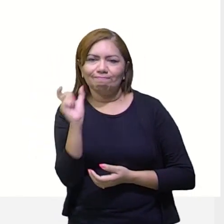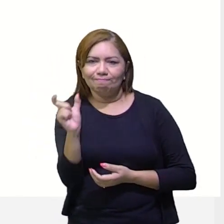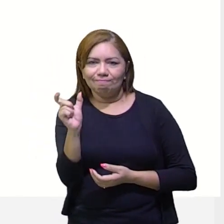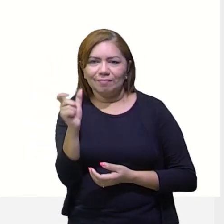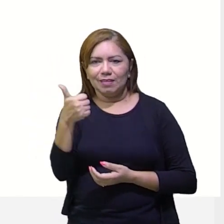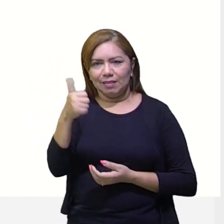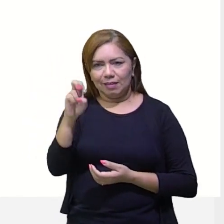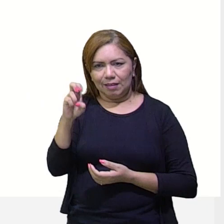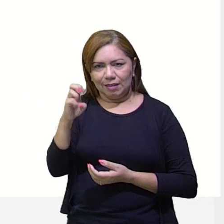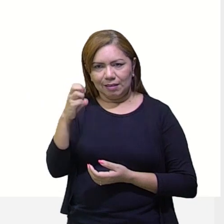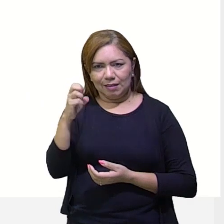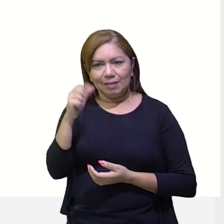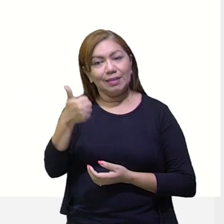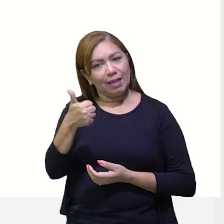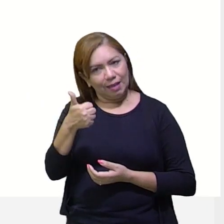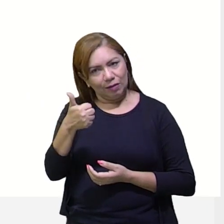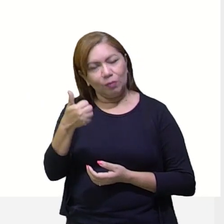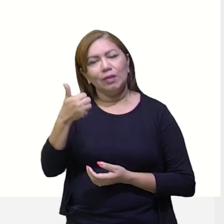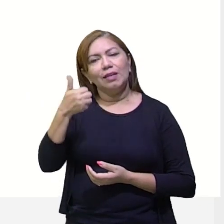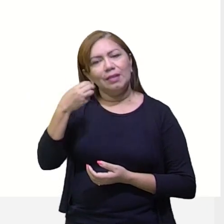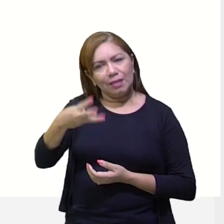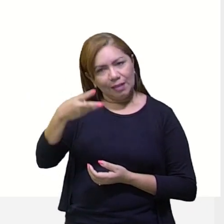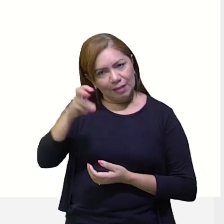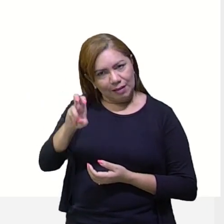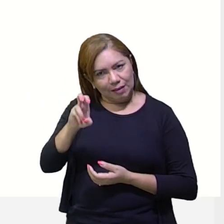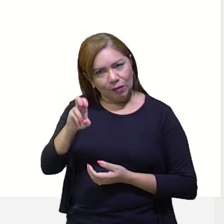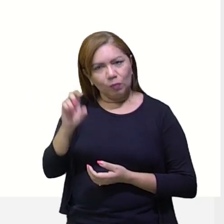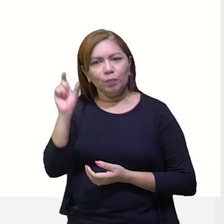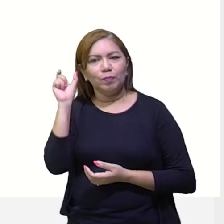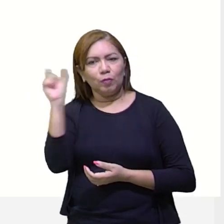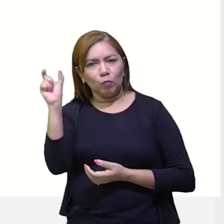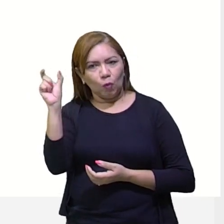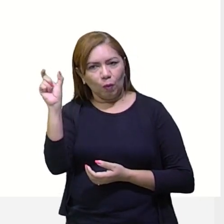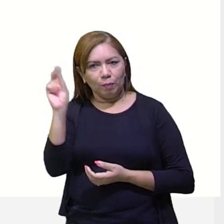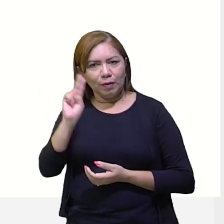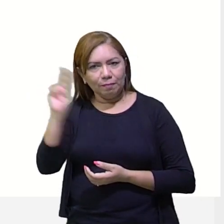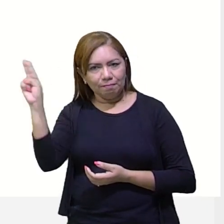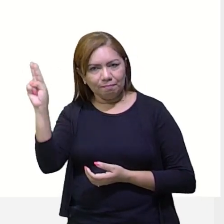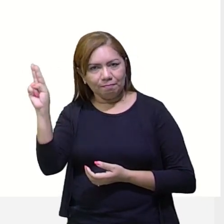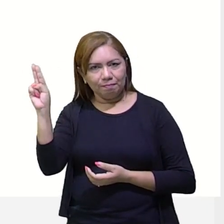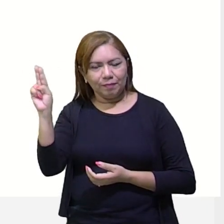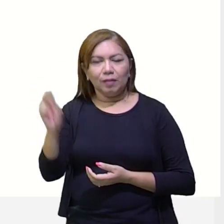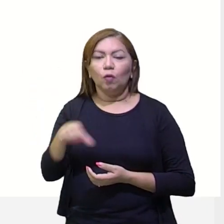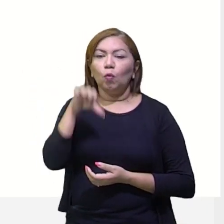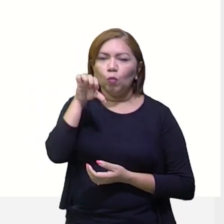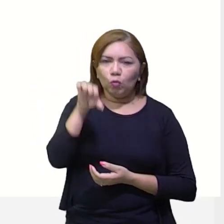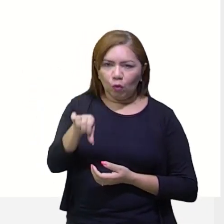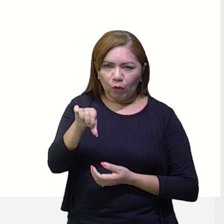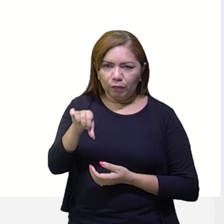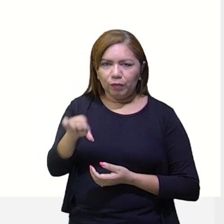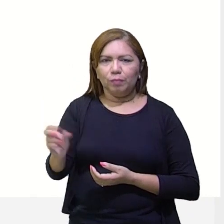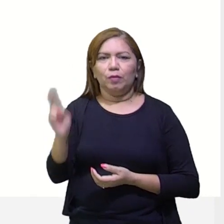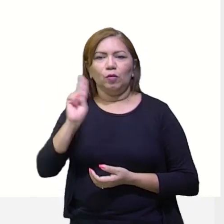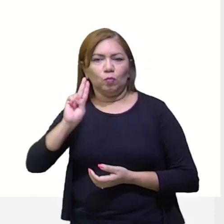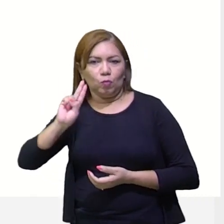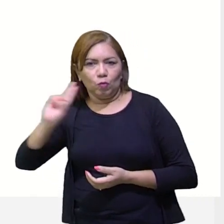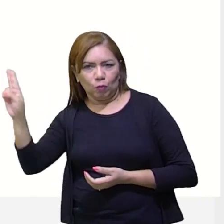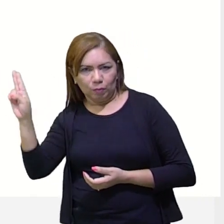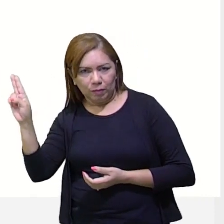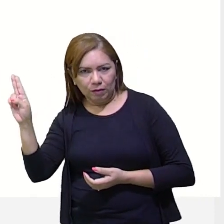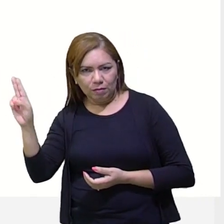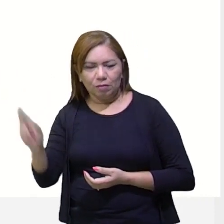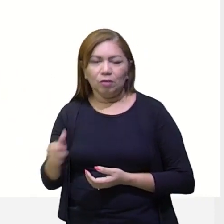dividendo, aqui o divisor, aqui o quociente e